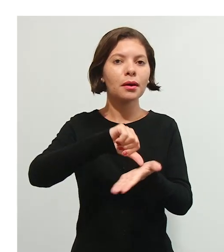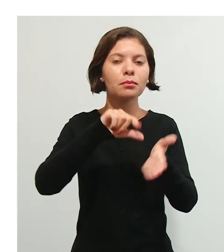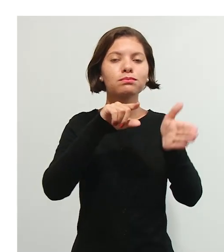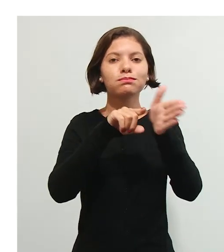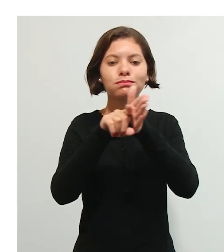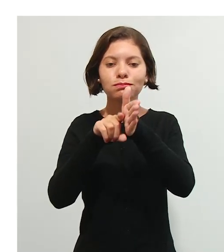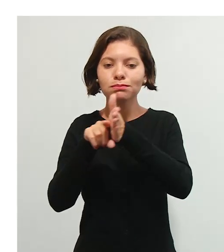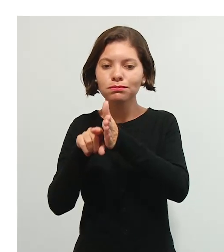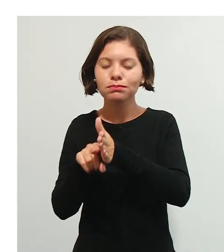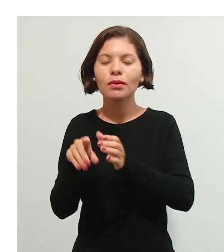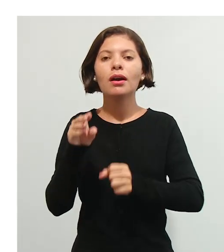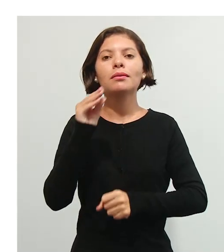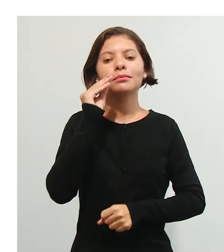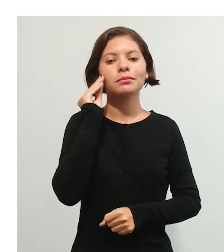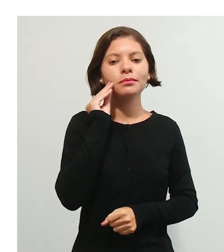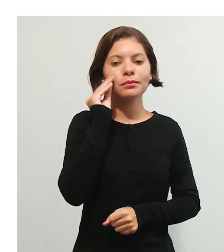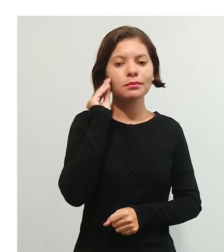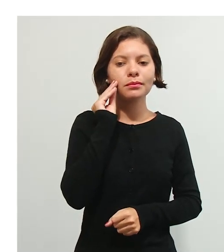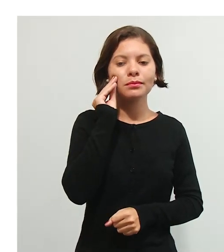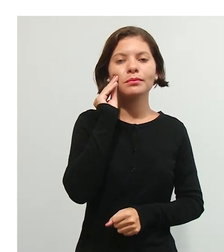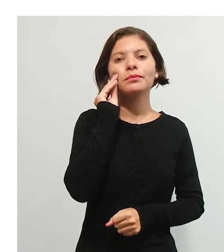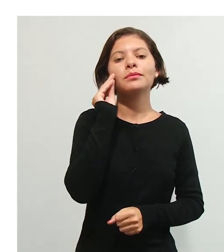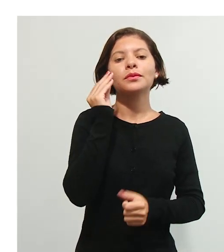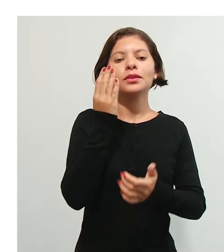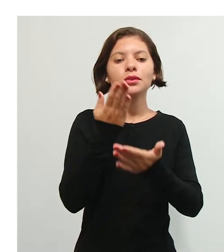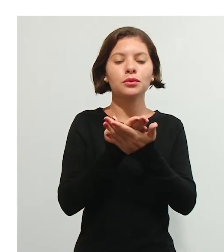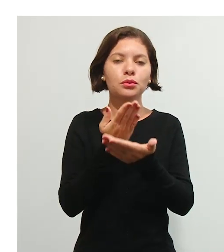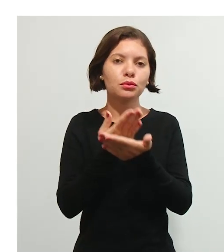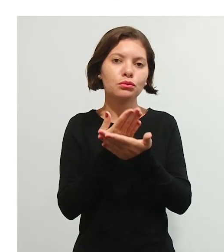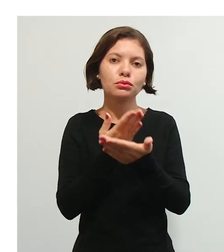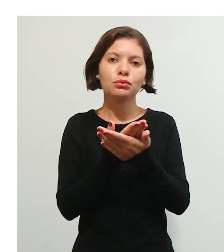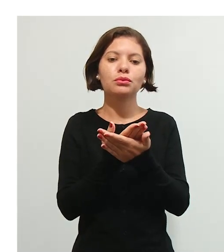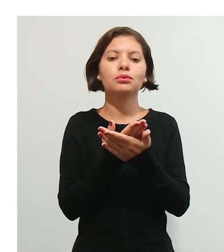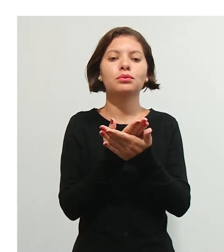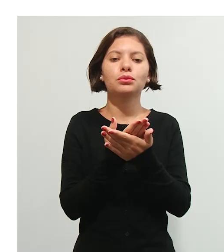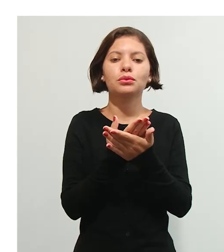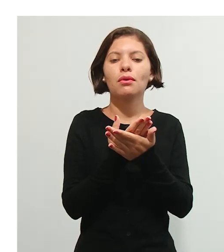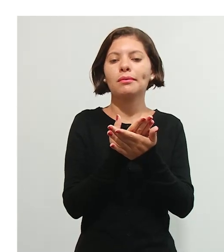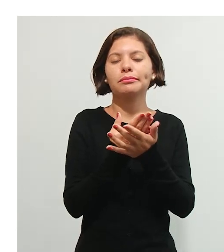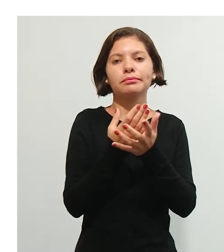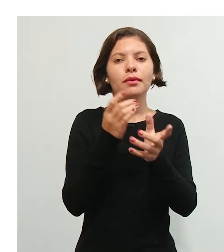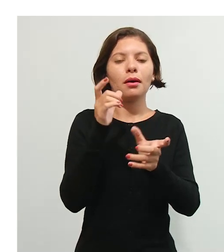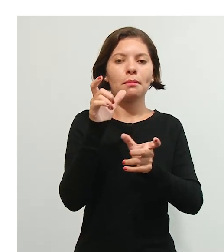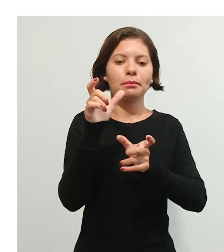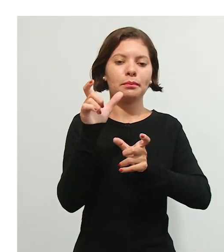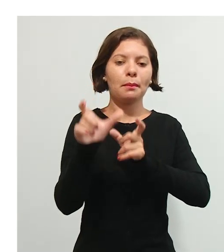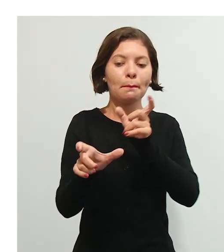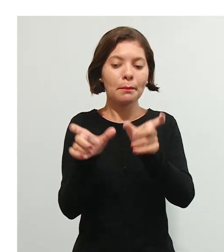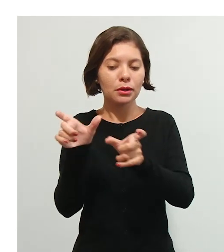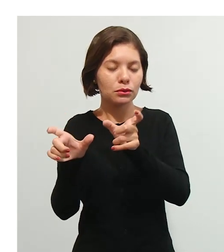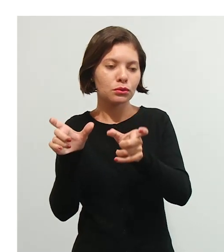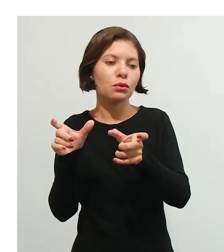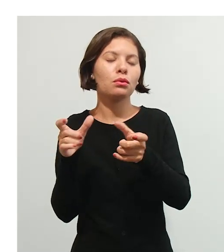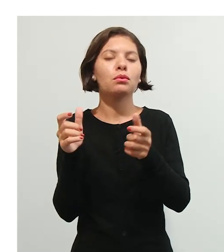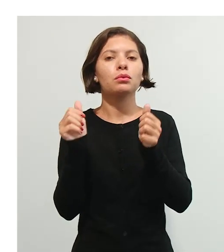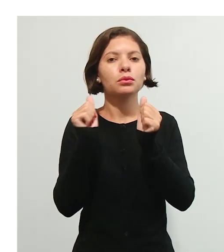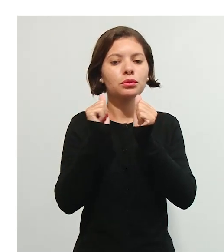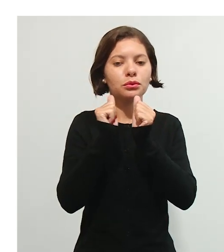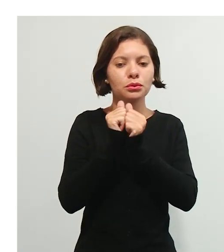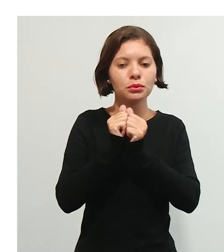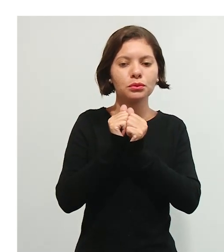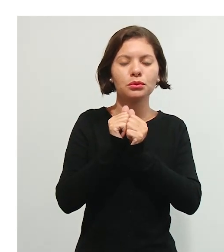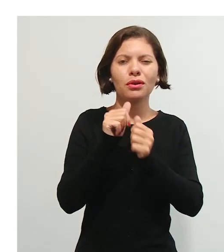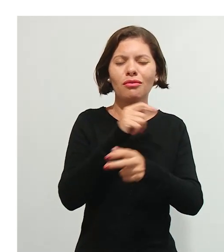pesquisação experimental de levantamento de estudo de caso participante